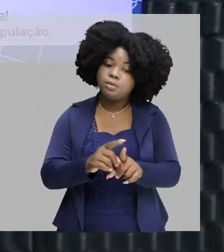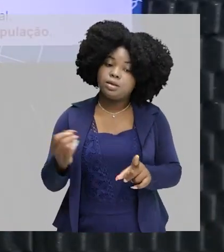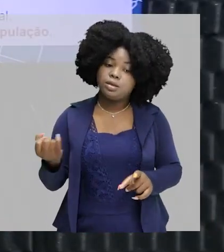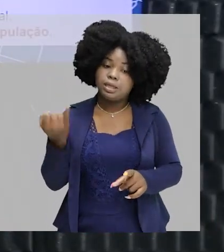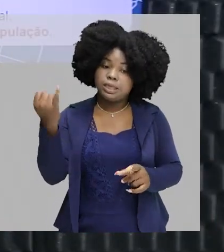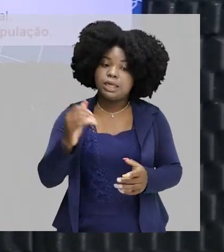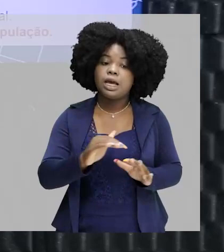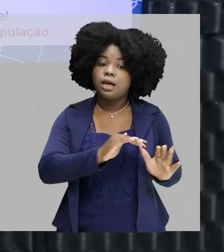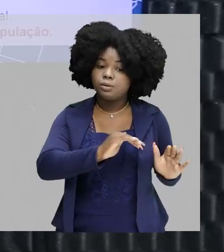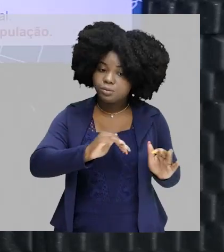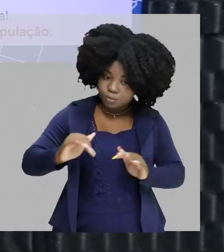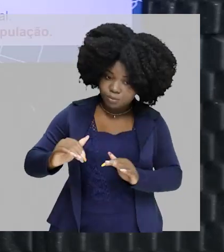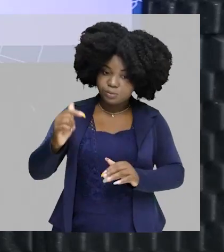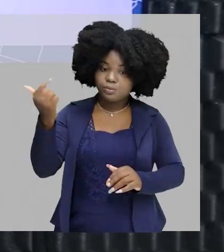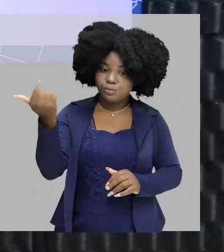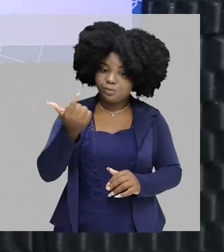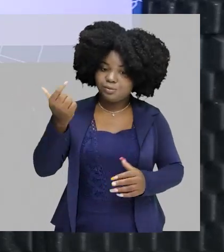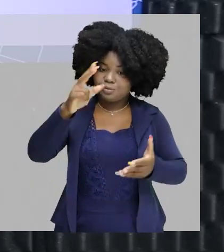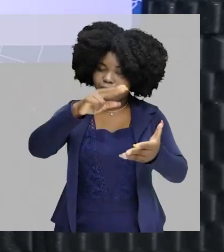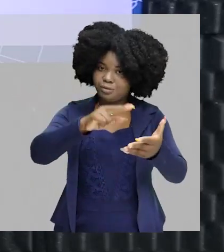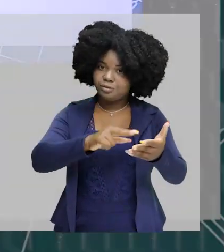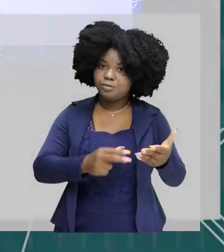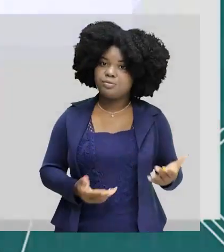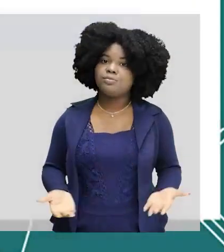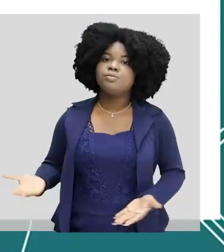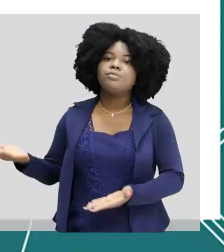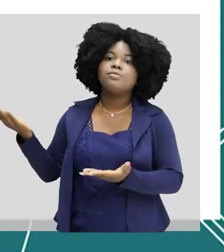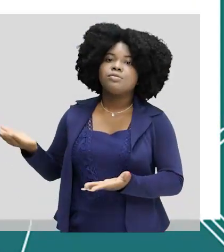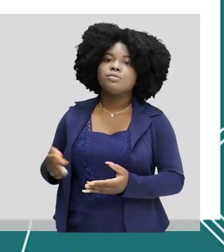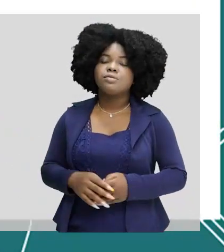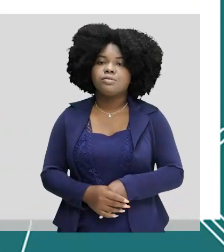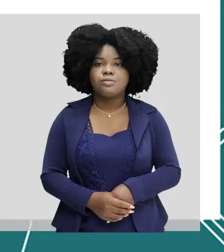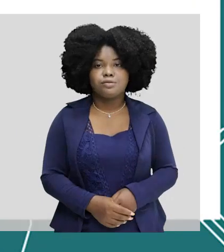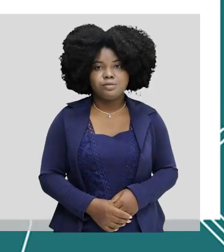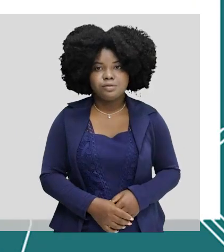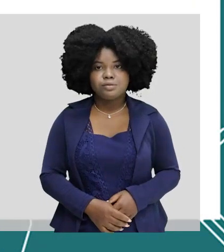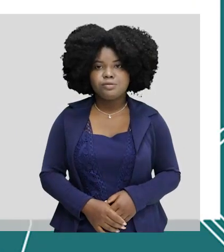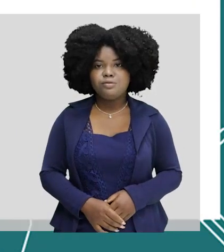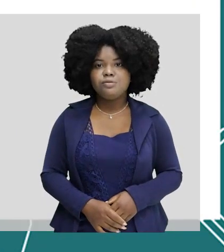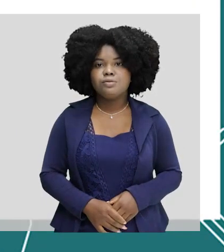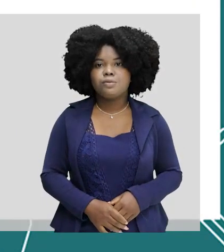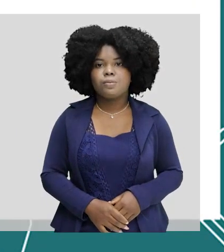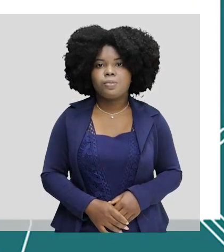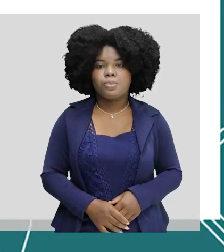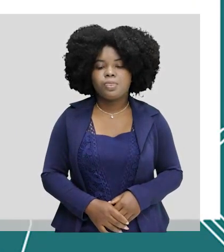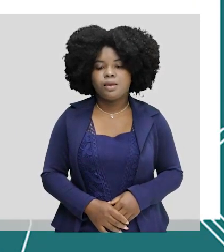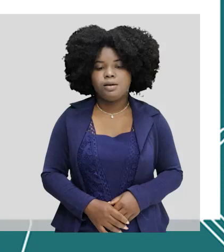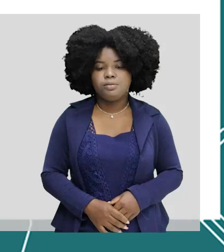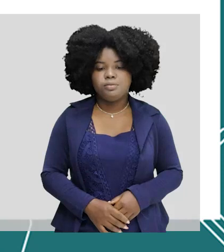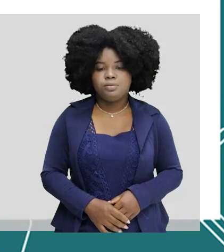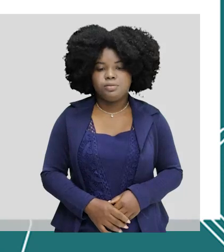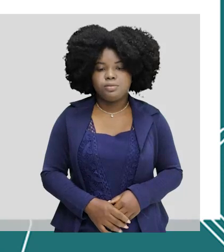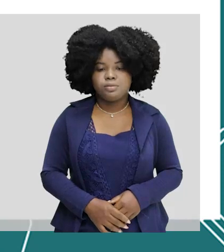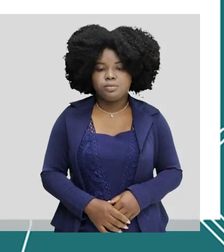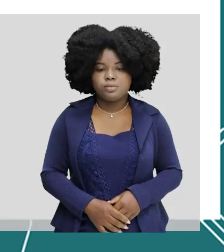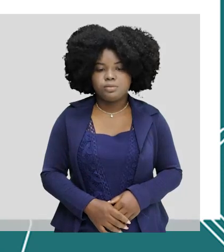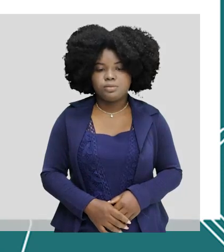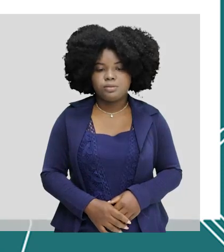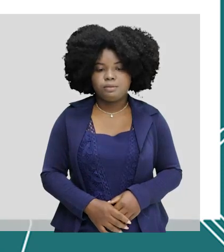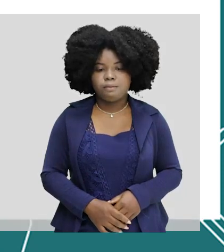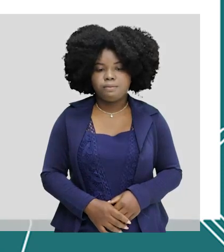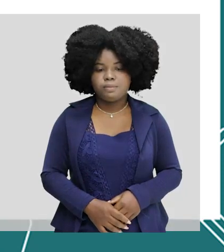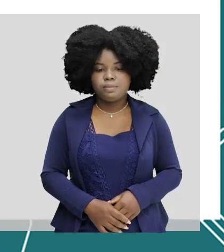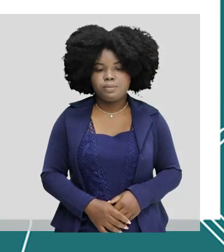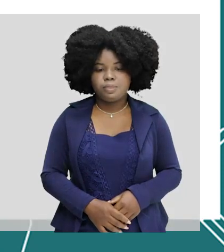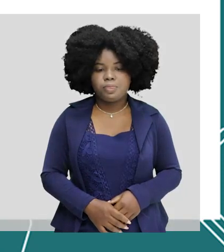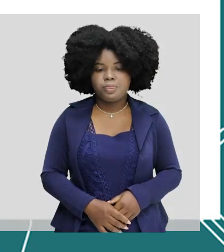Bora evoluir, tá? Olha o que a segunda questão ela te fala. O século XX ficou marcado